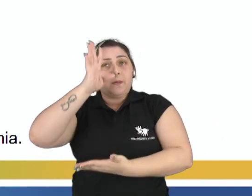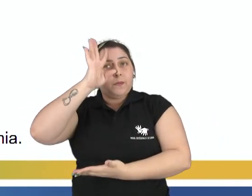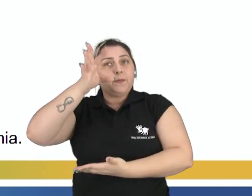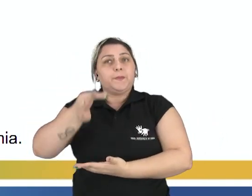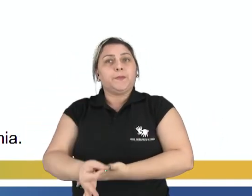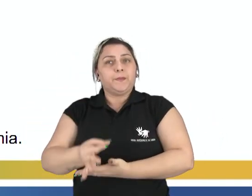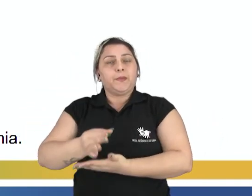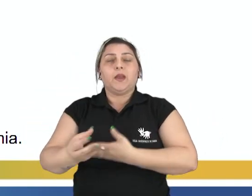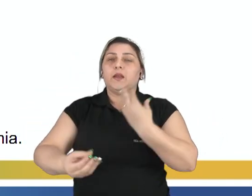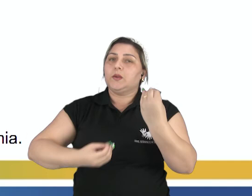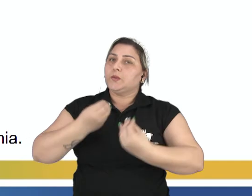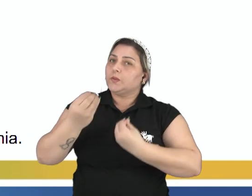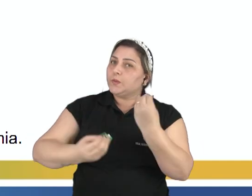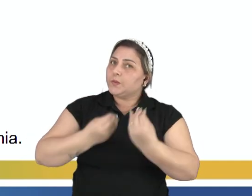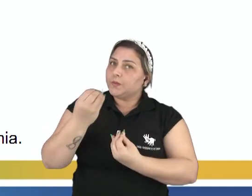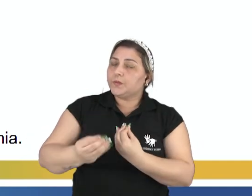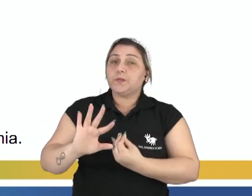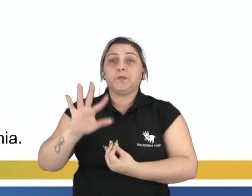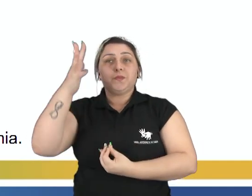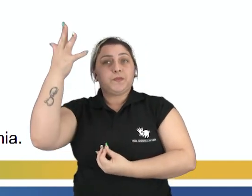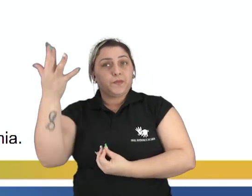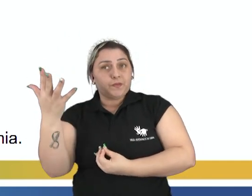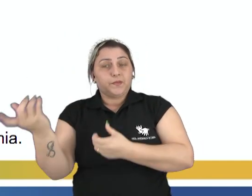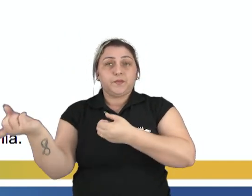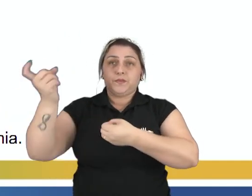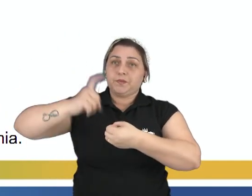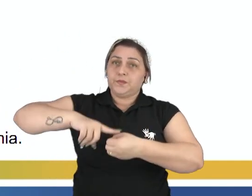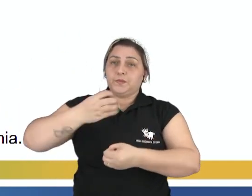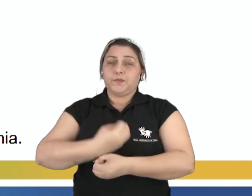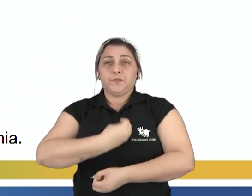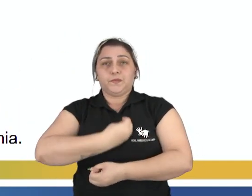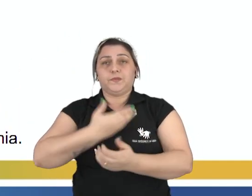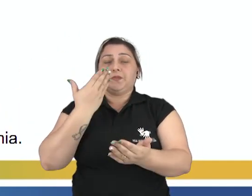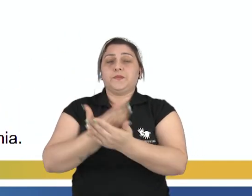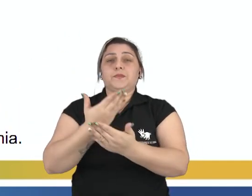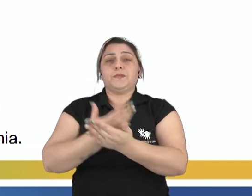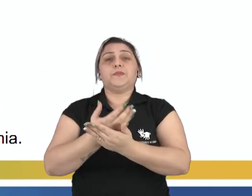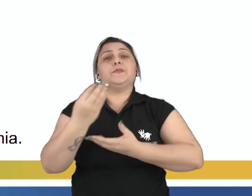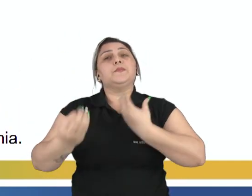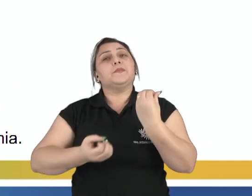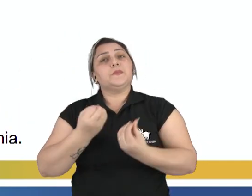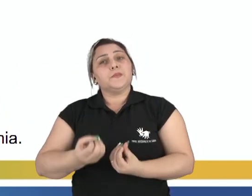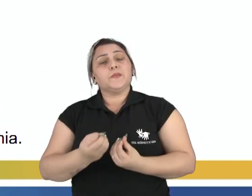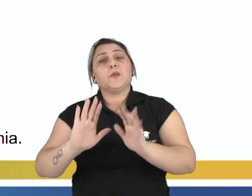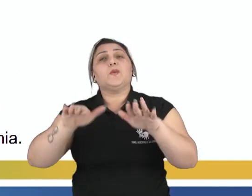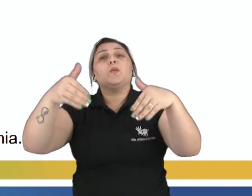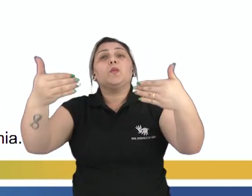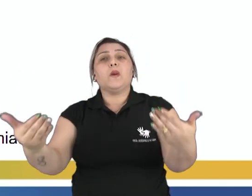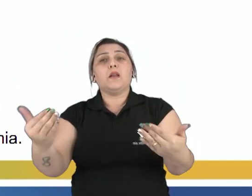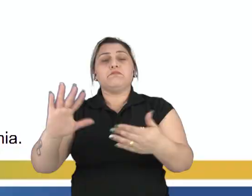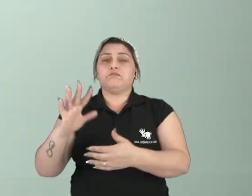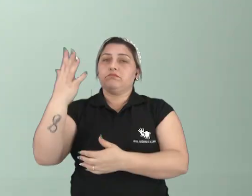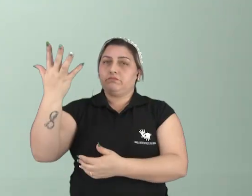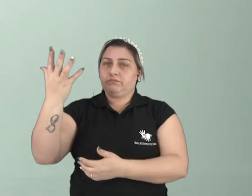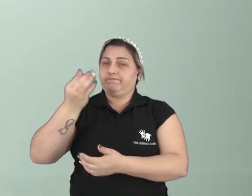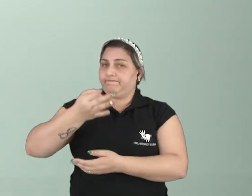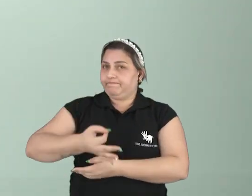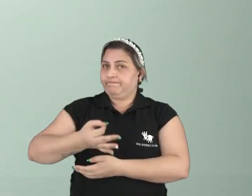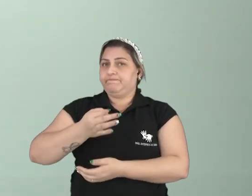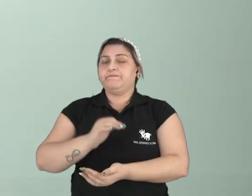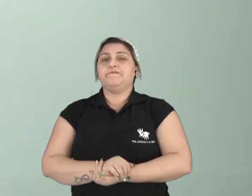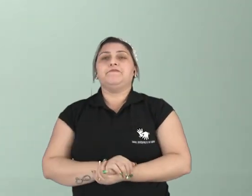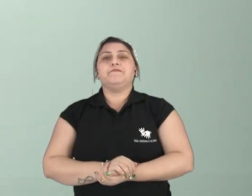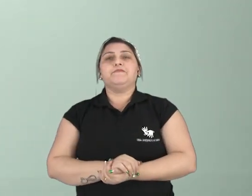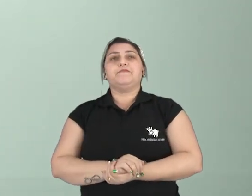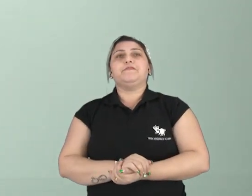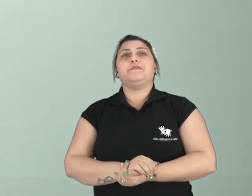decidir como que ia acontecer o retorno presencial das aulas, como seria isso, quando isso iria acontecer, tá certo? Então